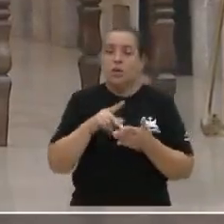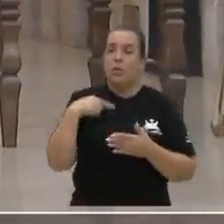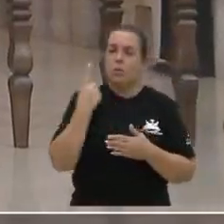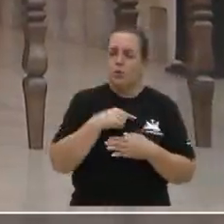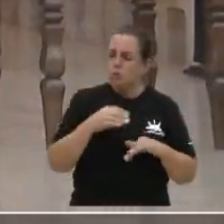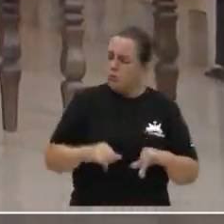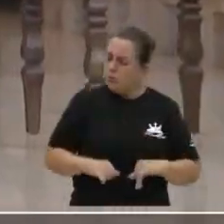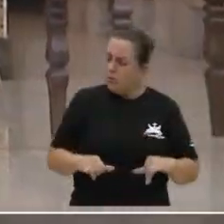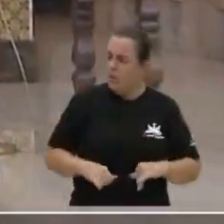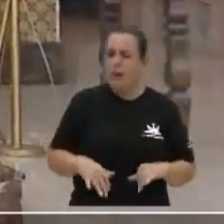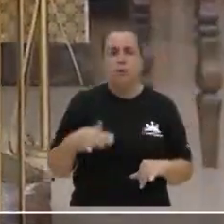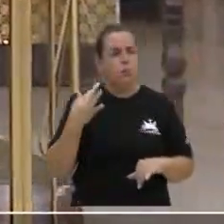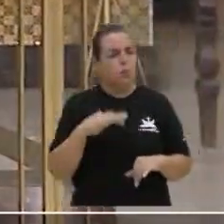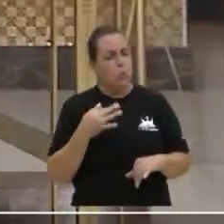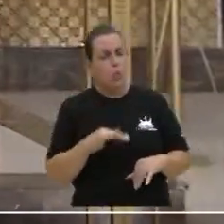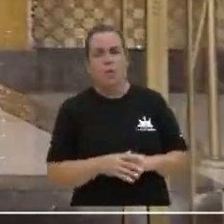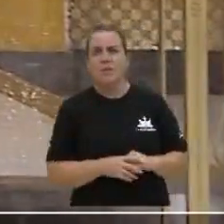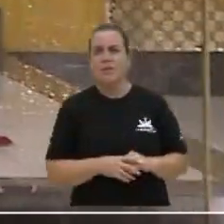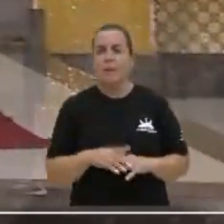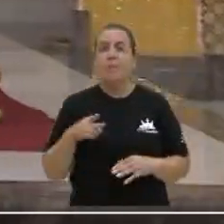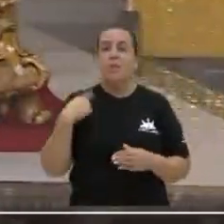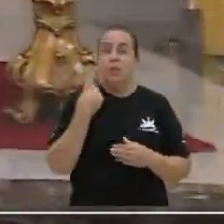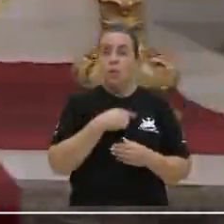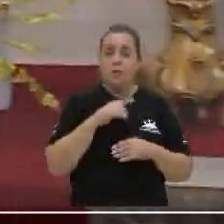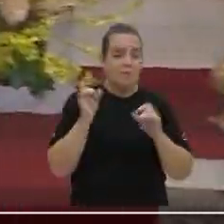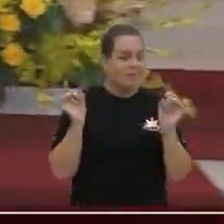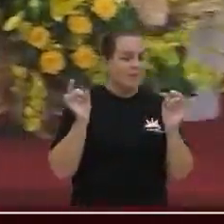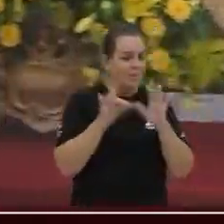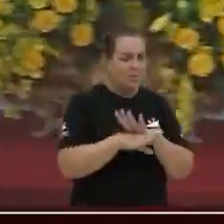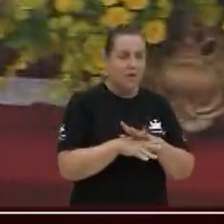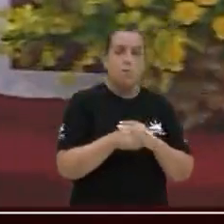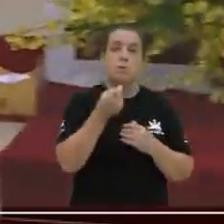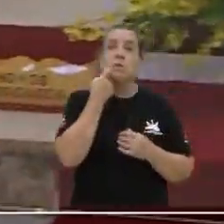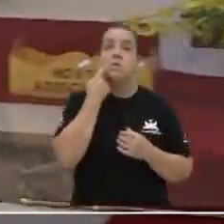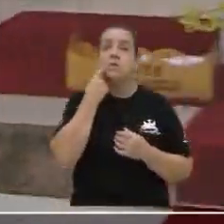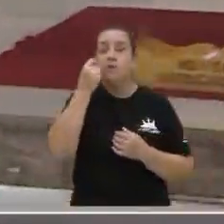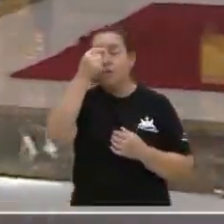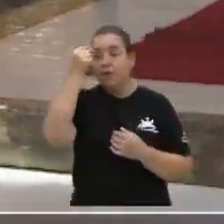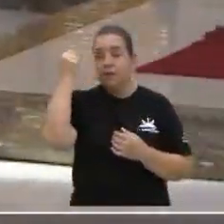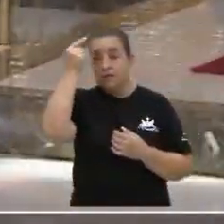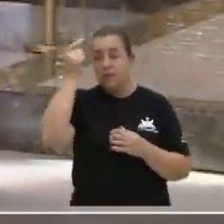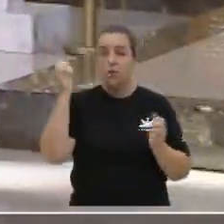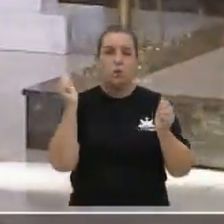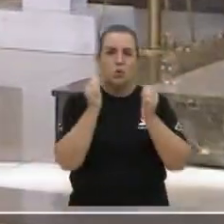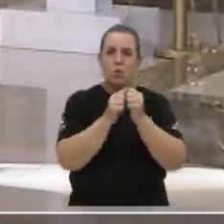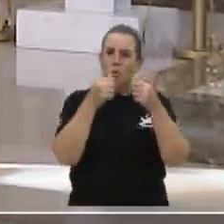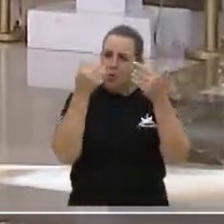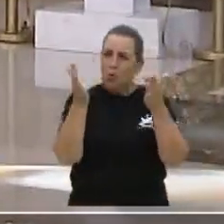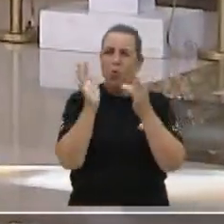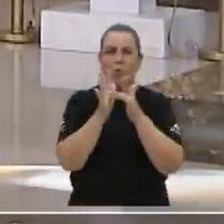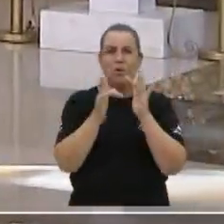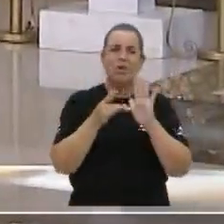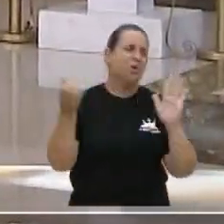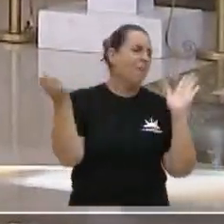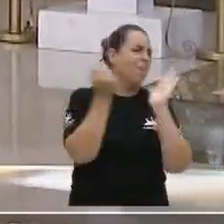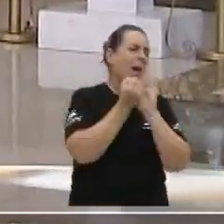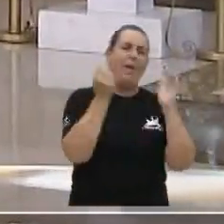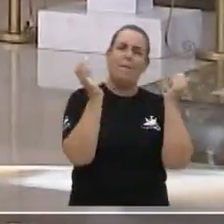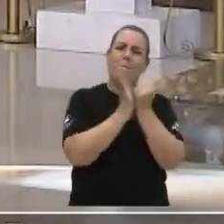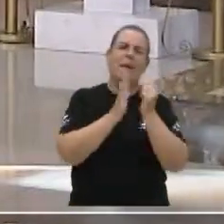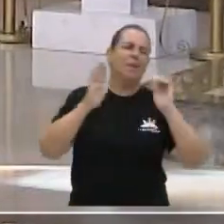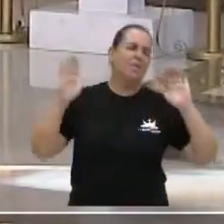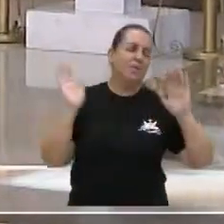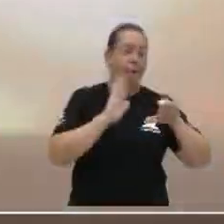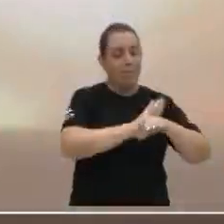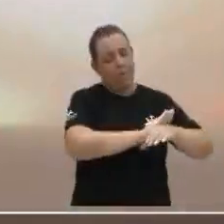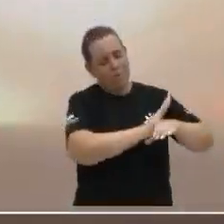irmãos, nós terminamos a Sexta-feira Santa com Cristo pregado na cruz e sepultado.